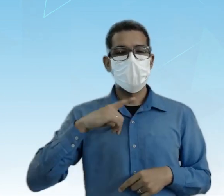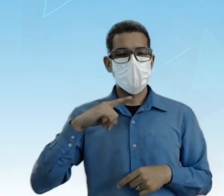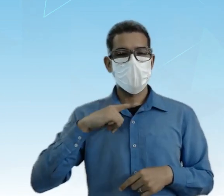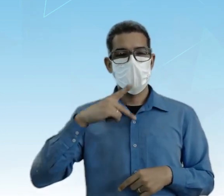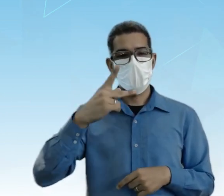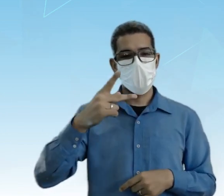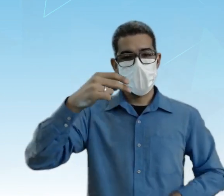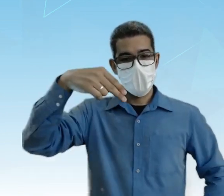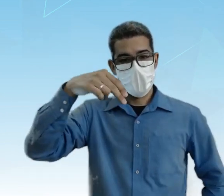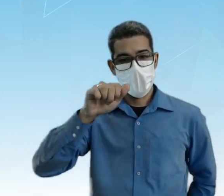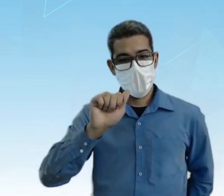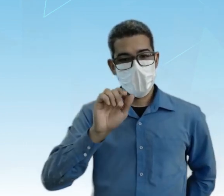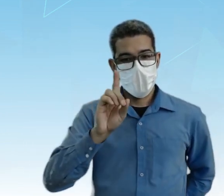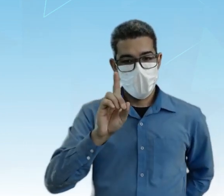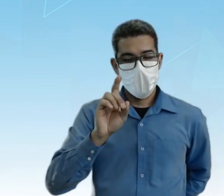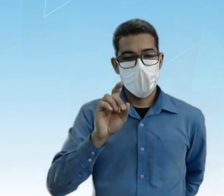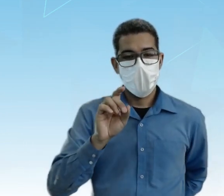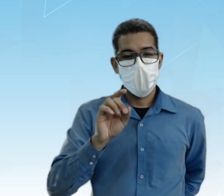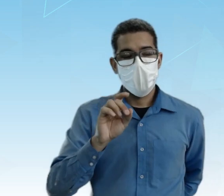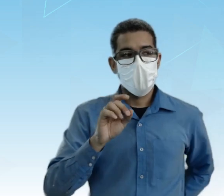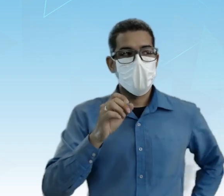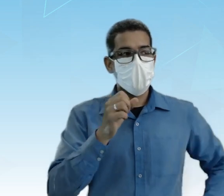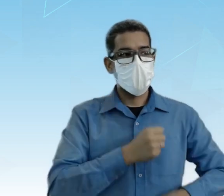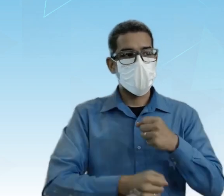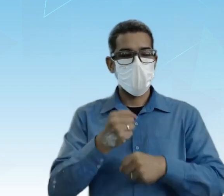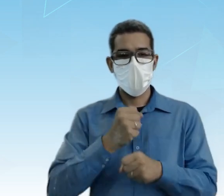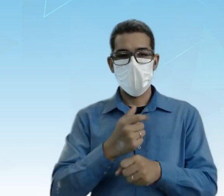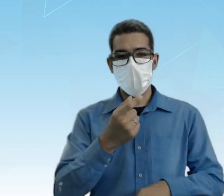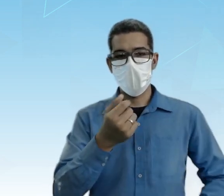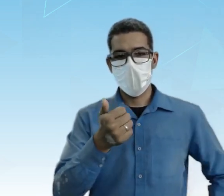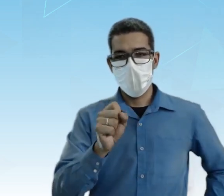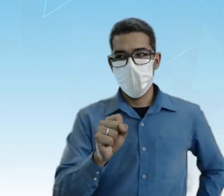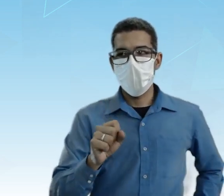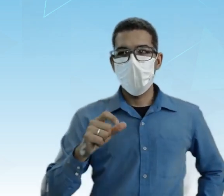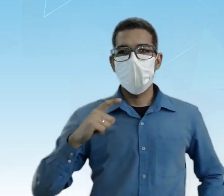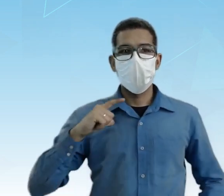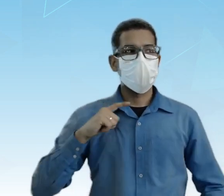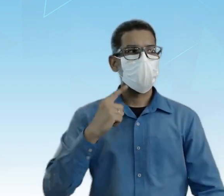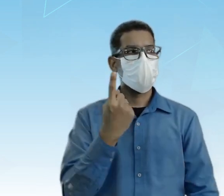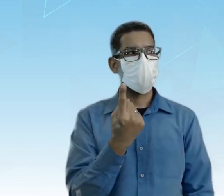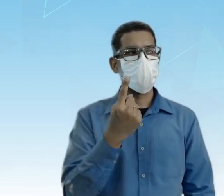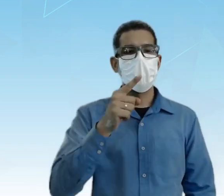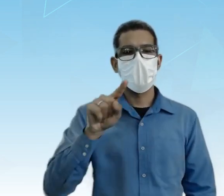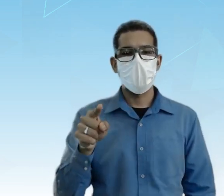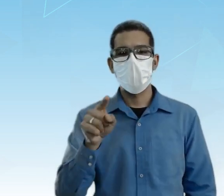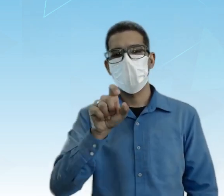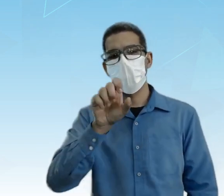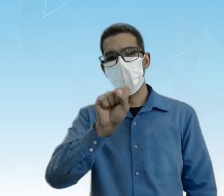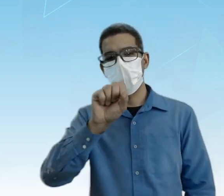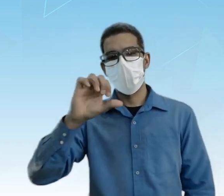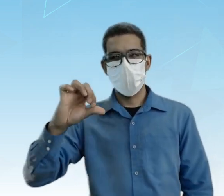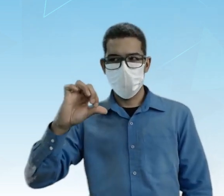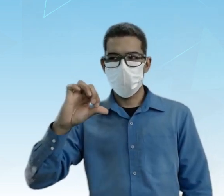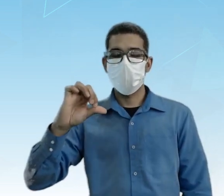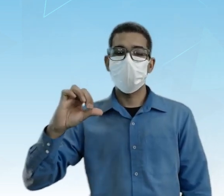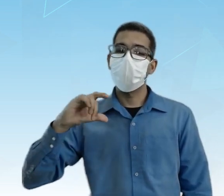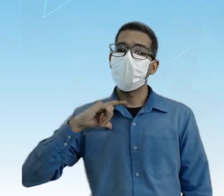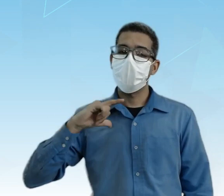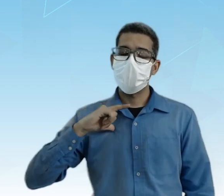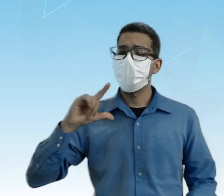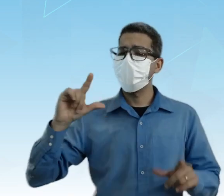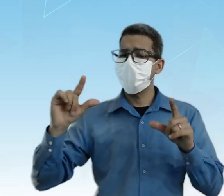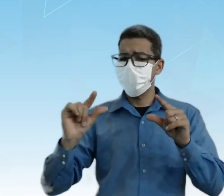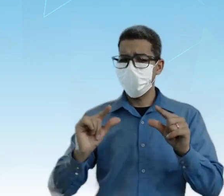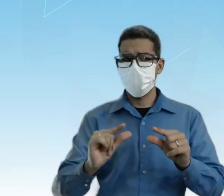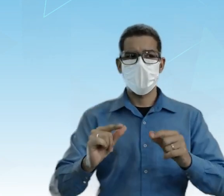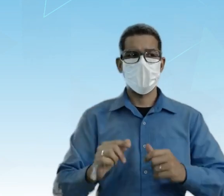em 2008, a taxa de fecundidade da mulher brasileira é de 1,89. Hoje está bem menos, tá bom?